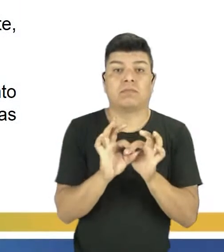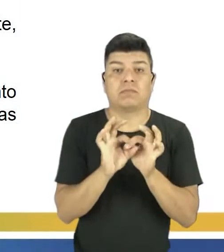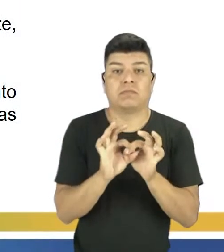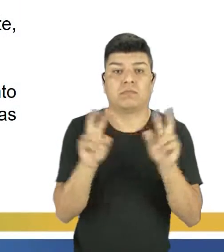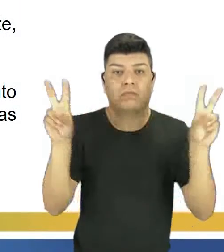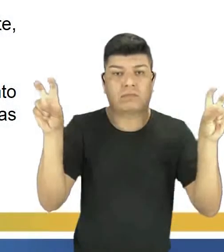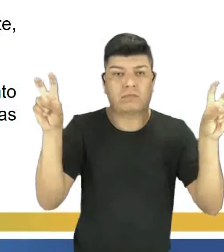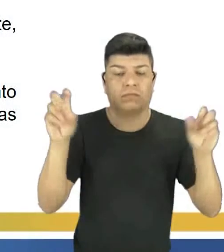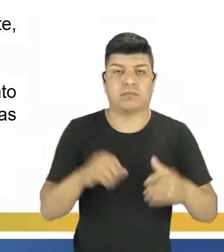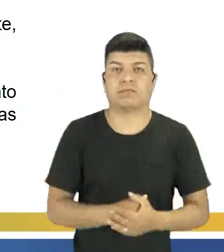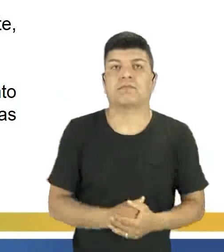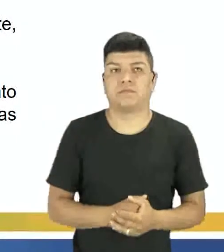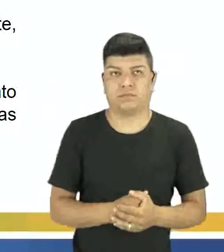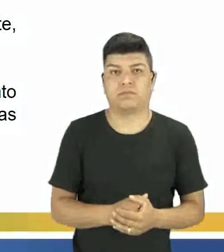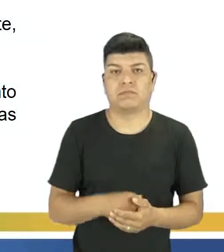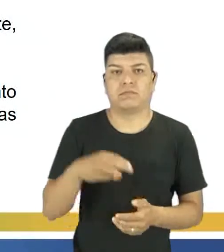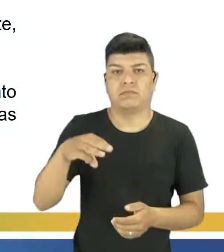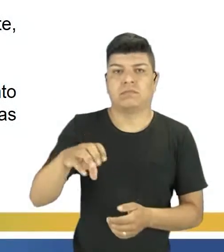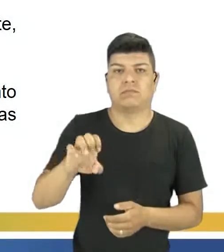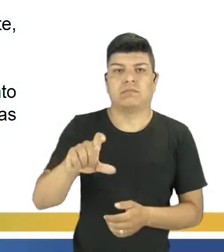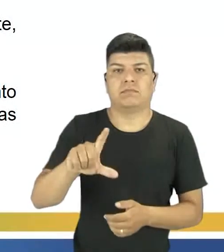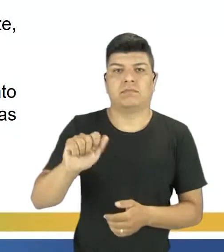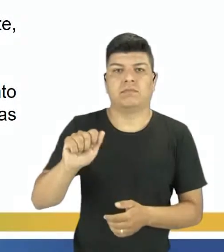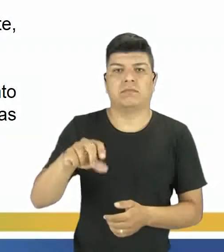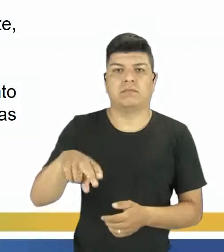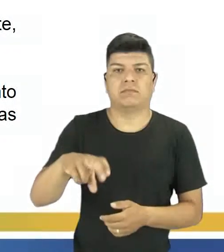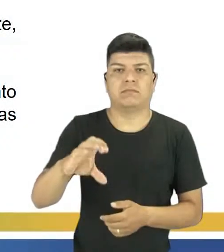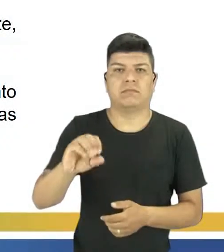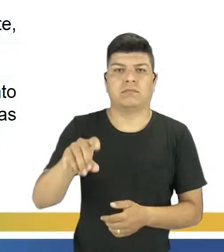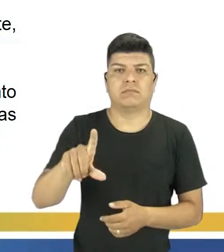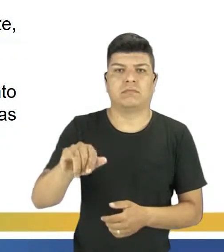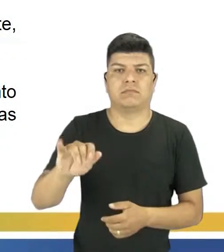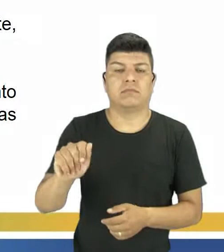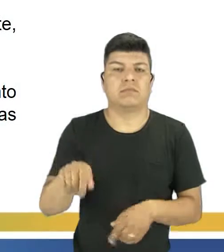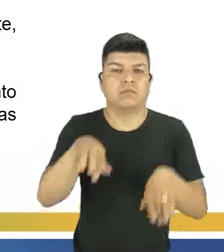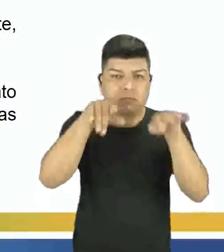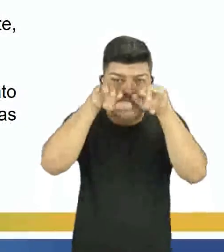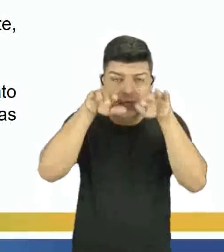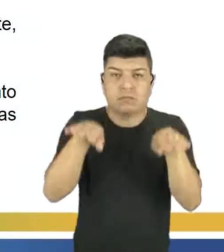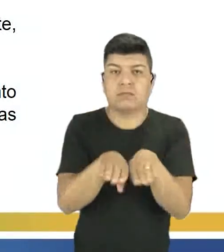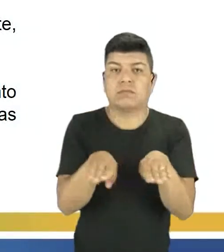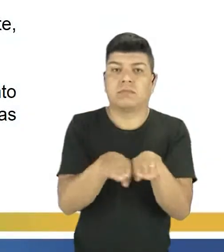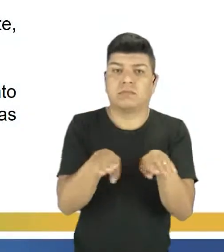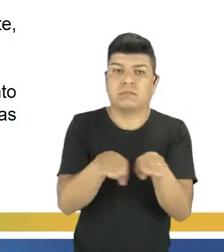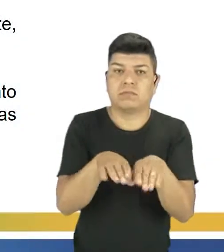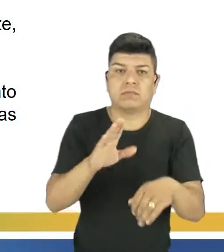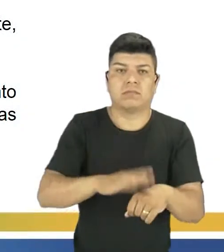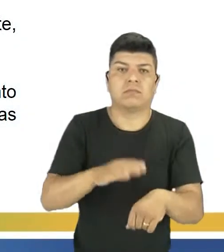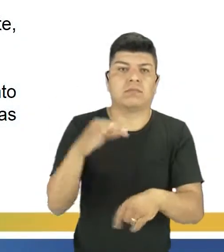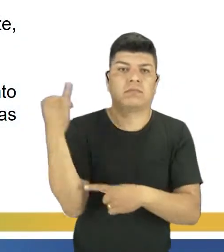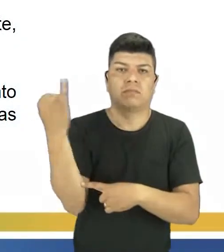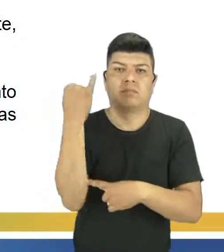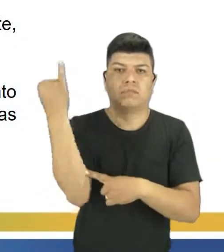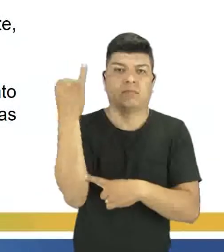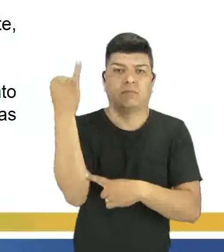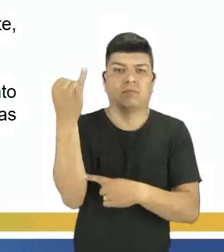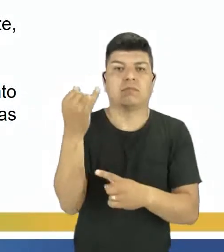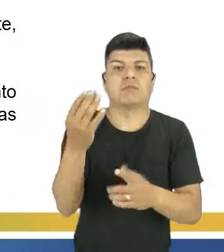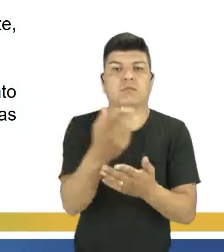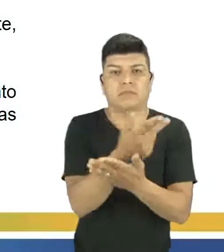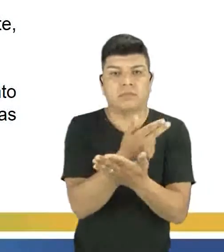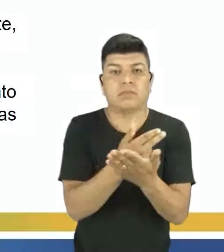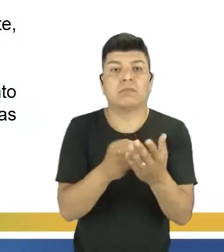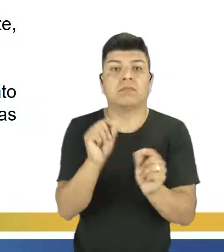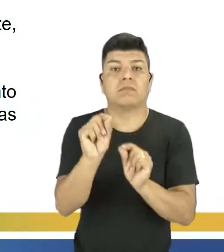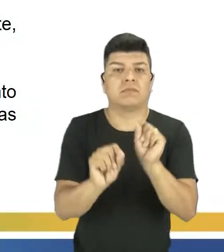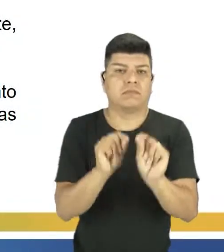essa temática. Sua melancolia e paixão sobre os intensos aspectos mais latentes em sua obra, que